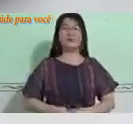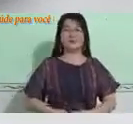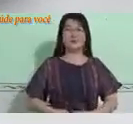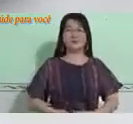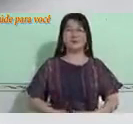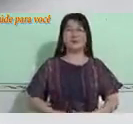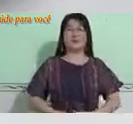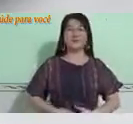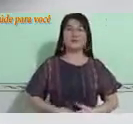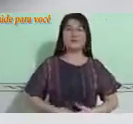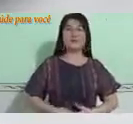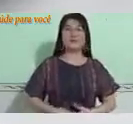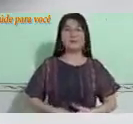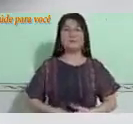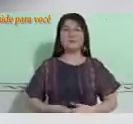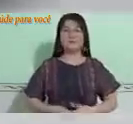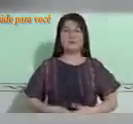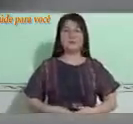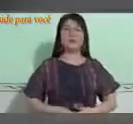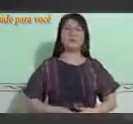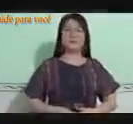com NADUOVA, acento agudo,